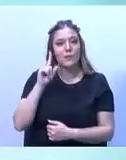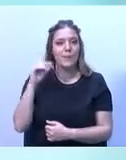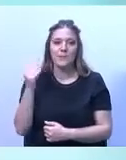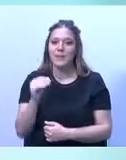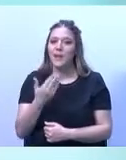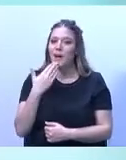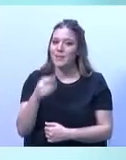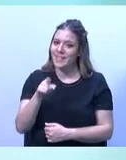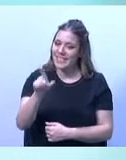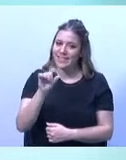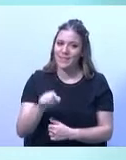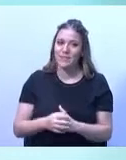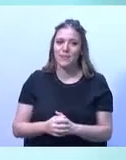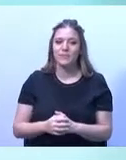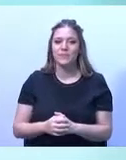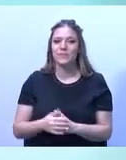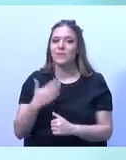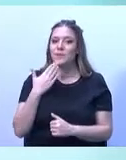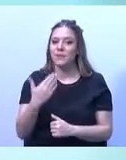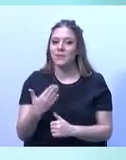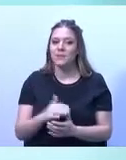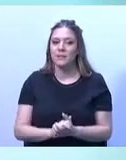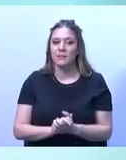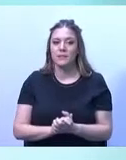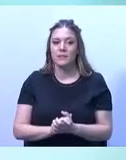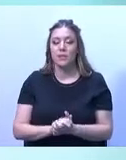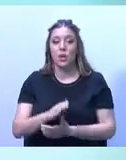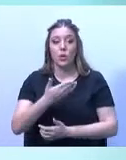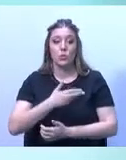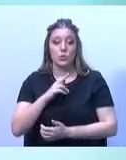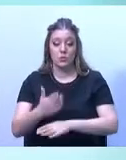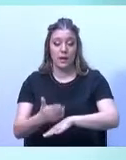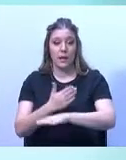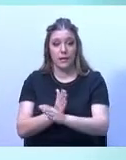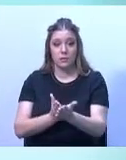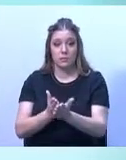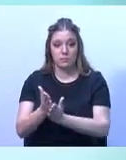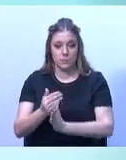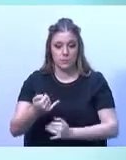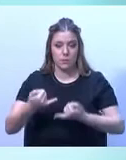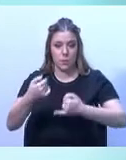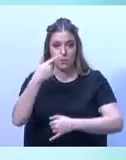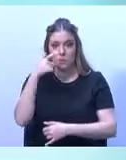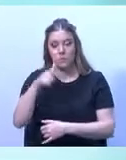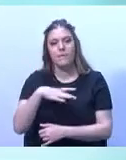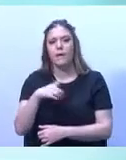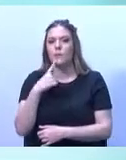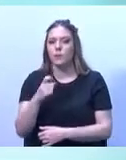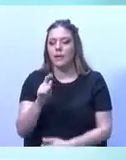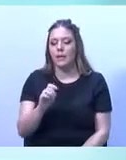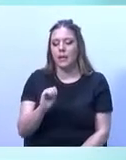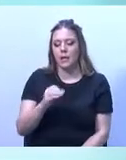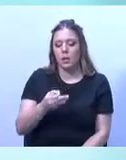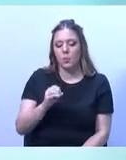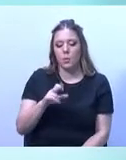menina. Muito obrigada. E para si também. Muito obrigada. Sr. Doutor, antes de avançarmos para o próximo telespectador, deixe-me só perguntar-lhe o que é o